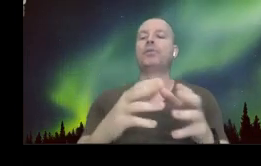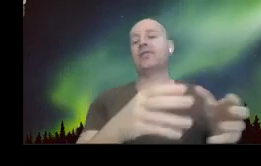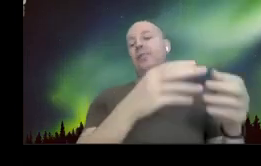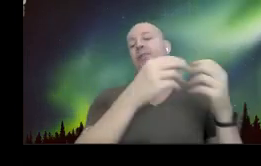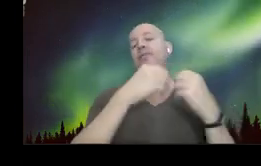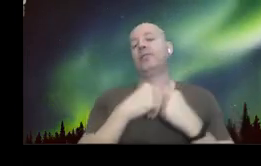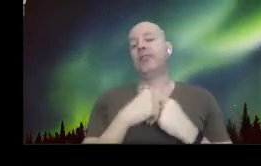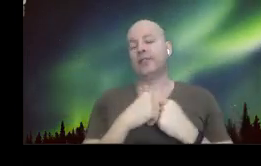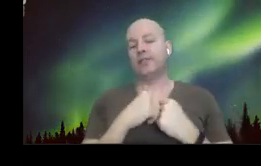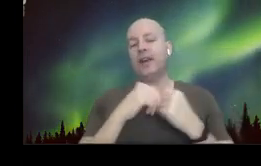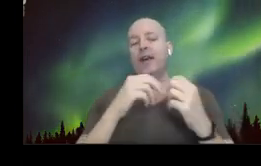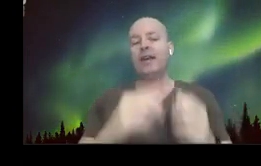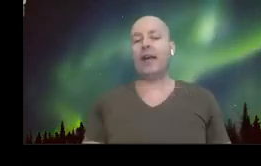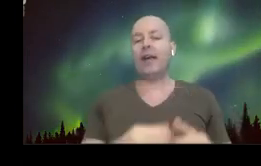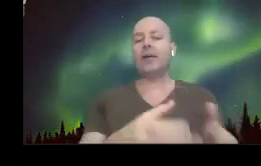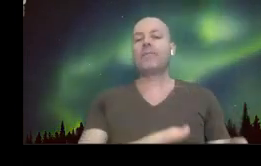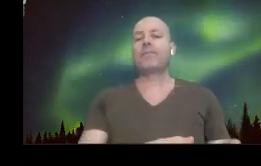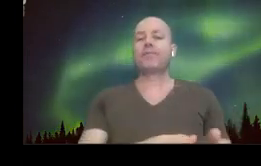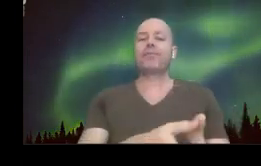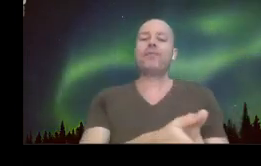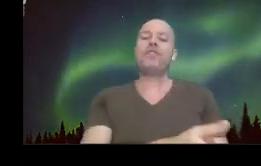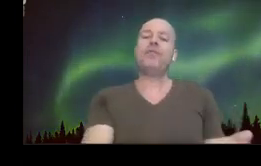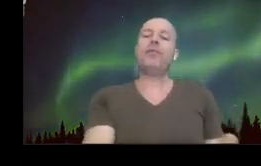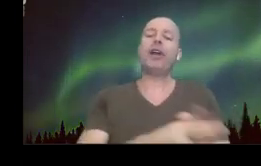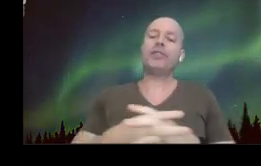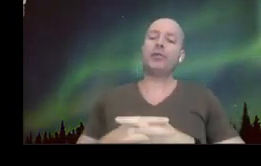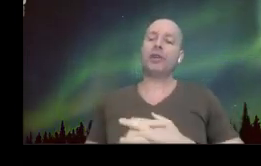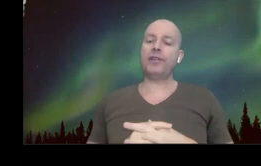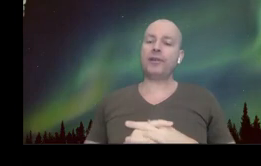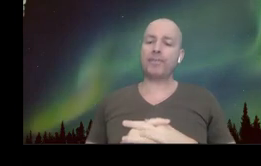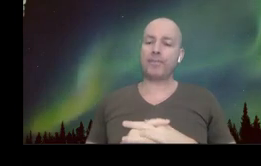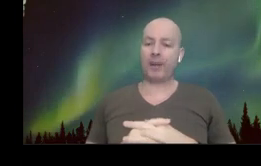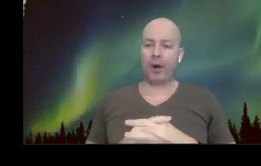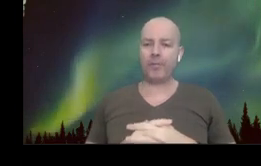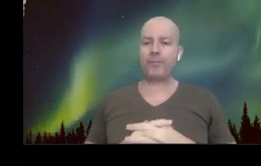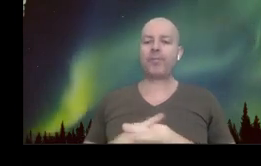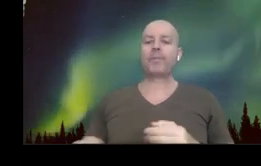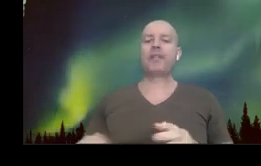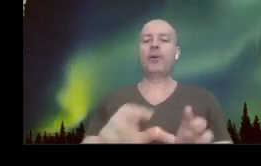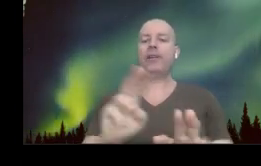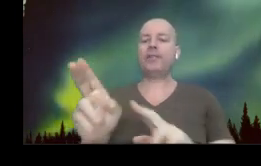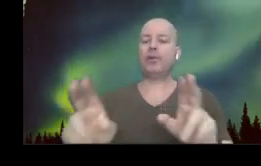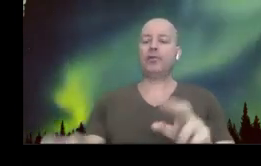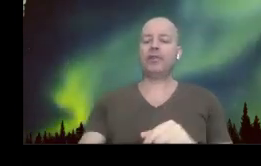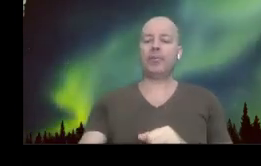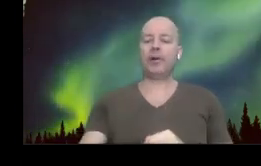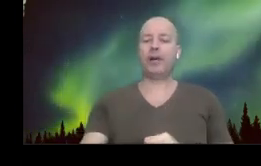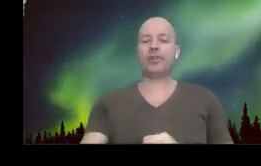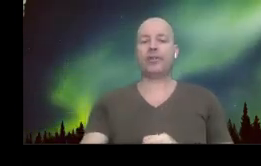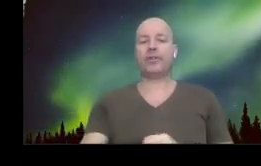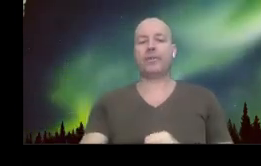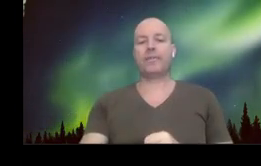do grupo das sempre vivas que favorece a conservação. Tá bom? Então, essas são as